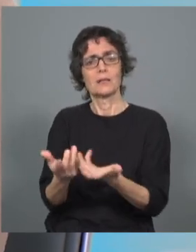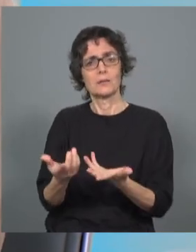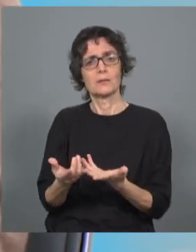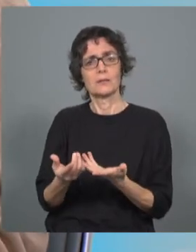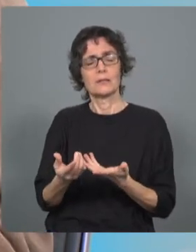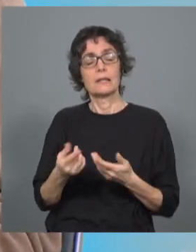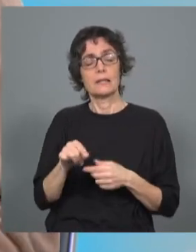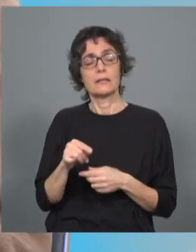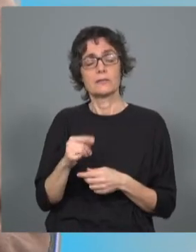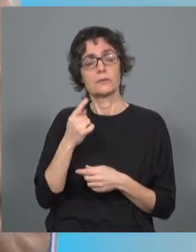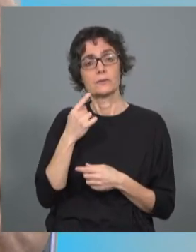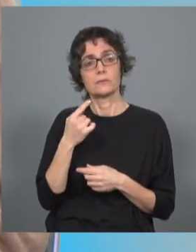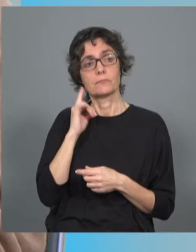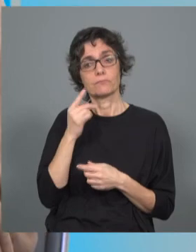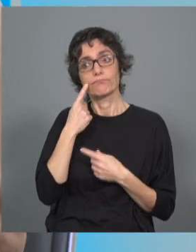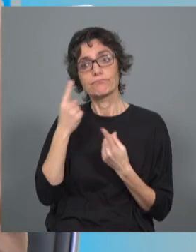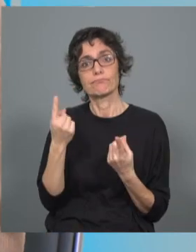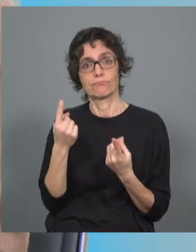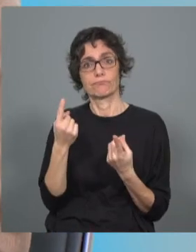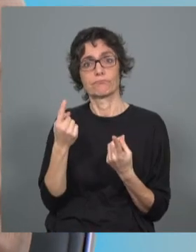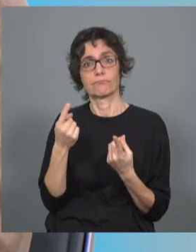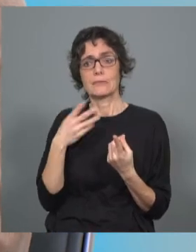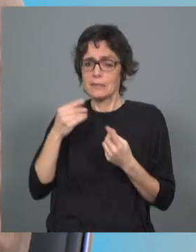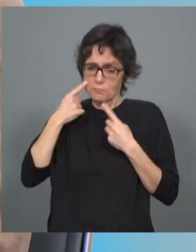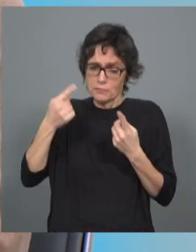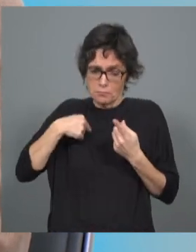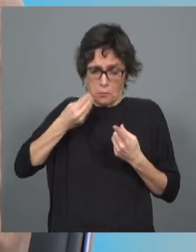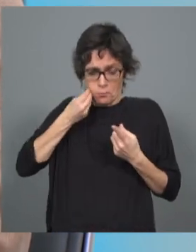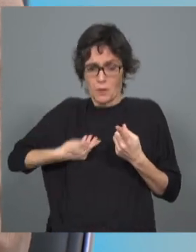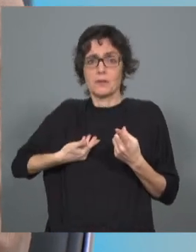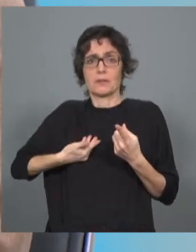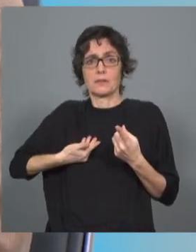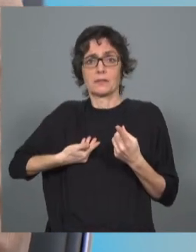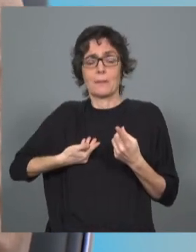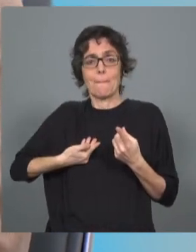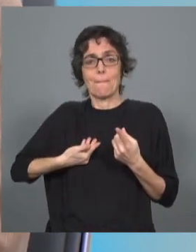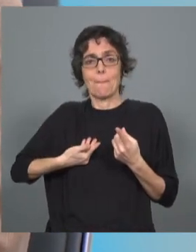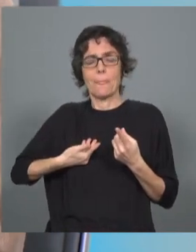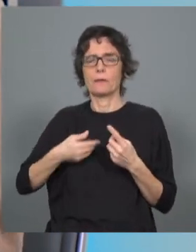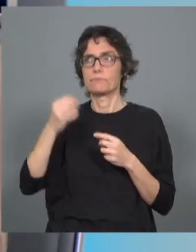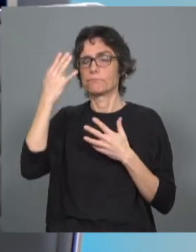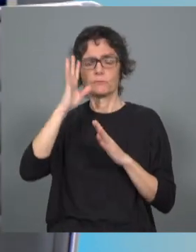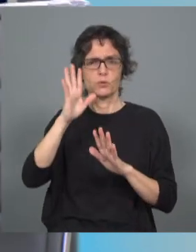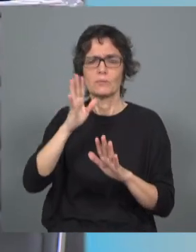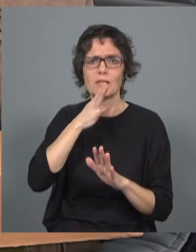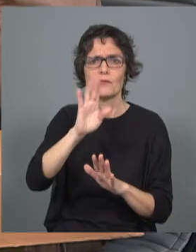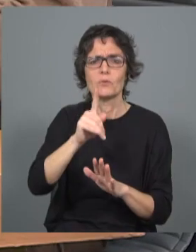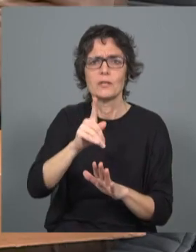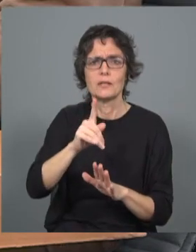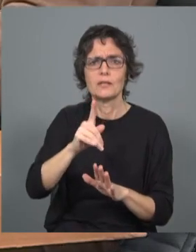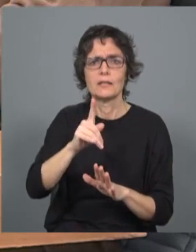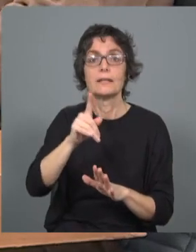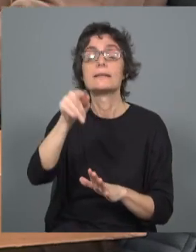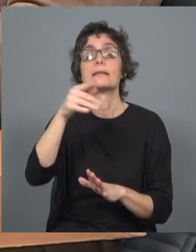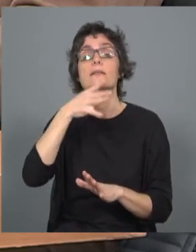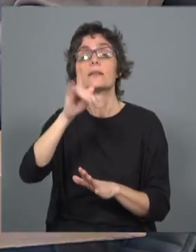isso foi uma coisa assumida há muitos anos. E agora perdi-me um bocadinho. Da validade, estava a falar da validade